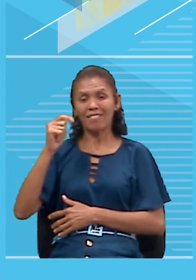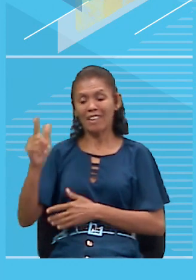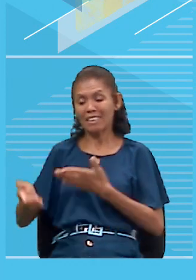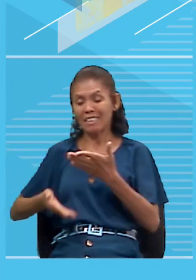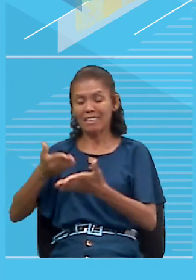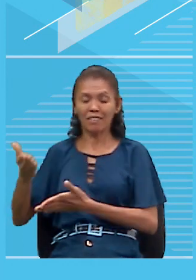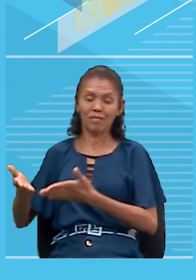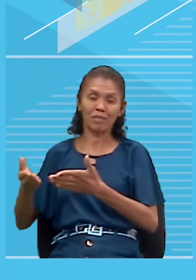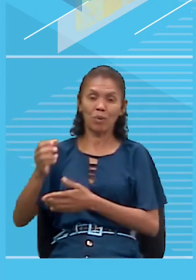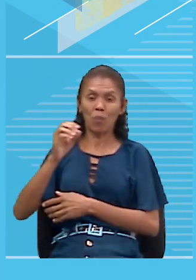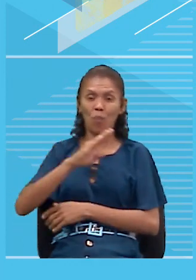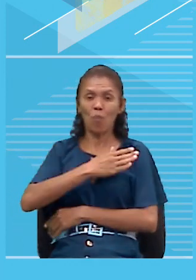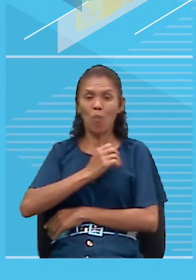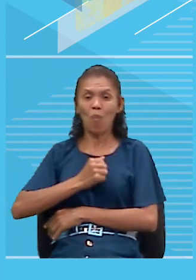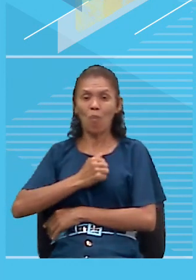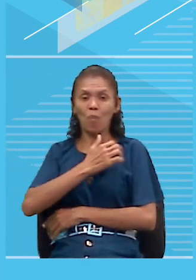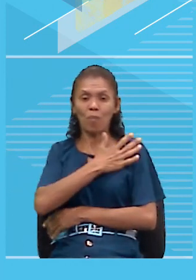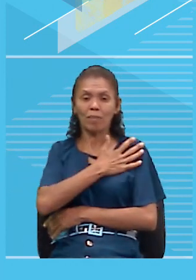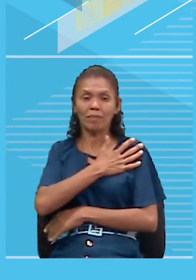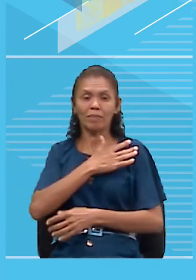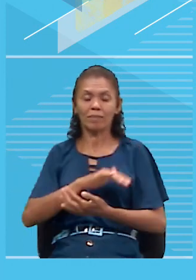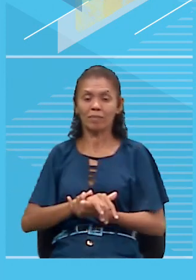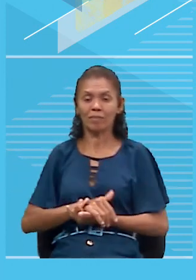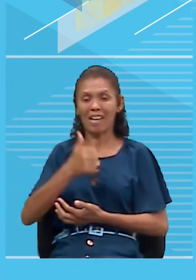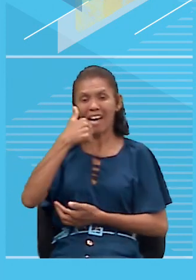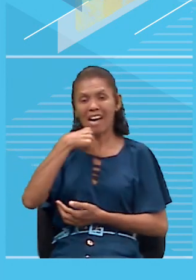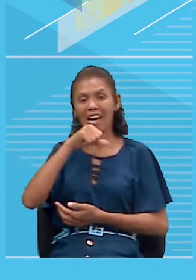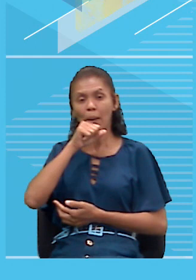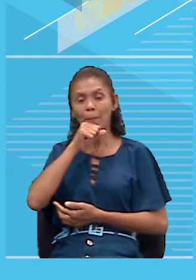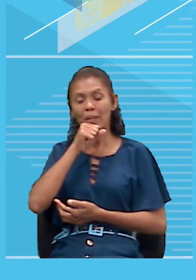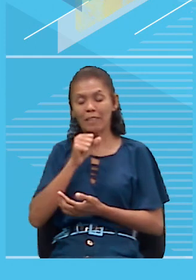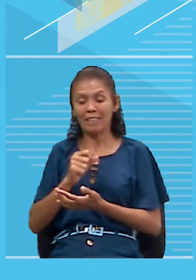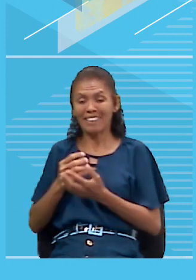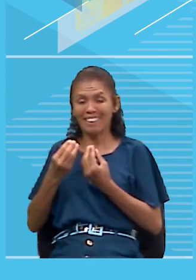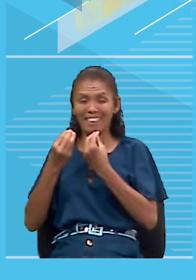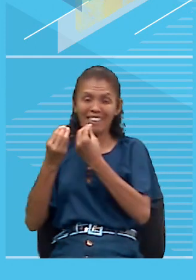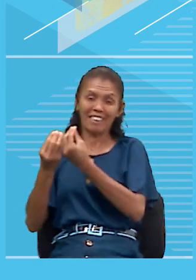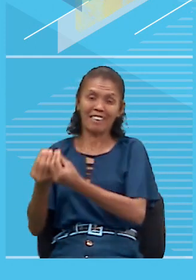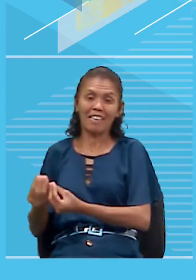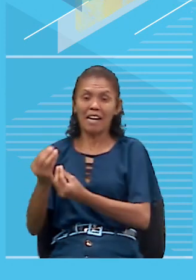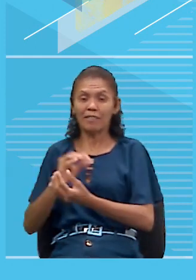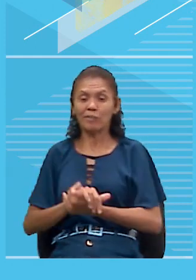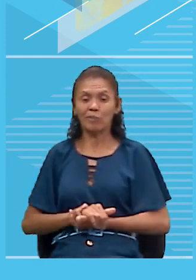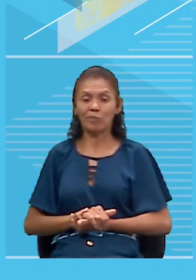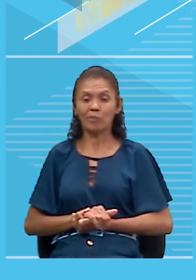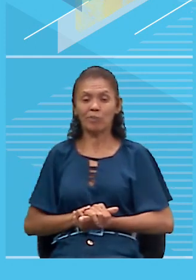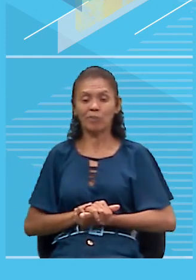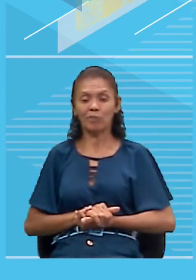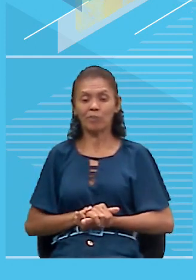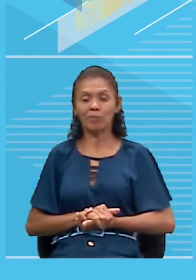é Felipe a mãe deve ter dado a arma para ele pode ser arma do pai dele que morreu no conflito